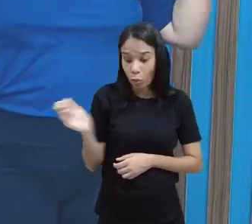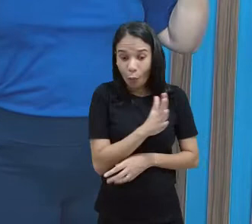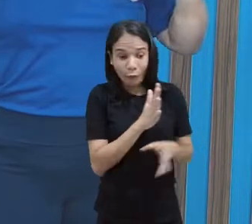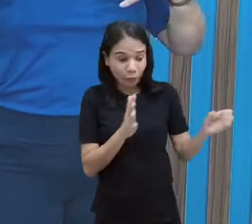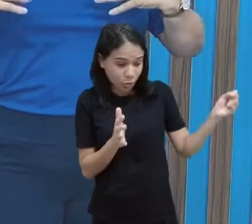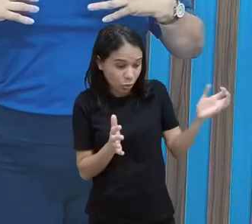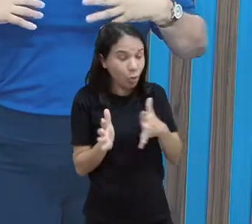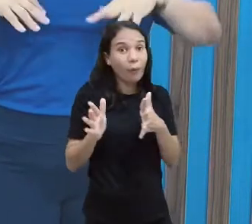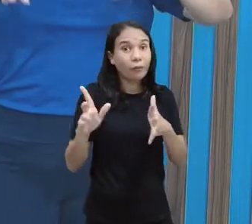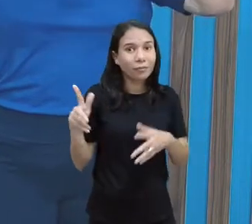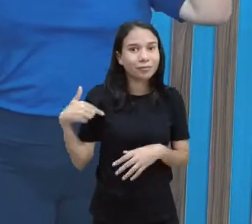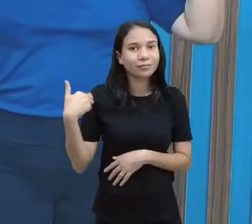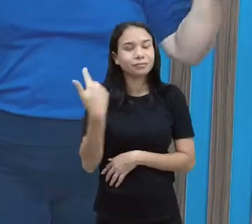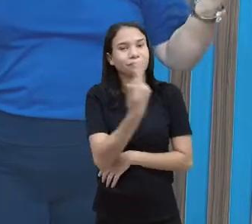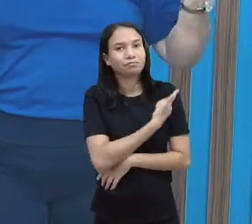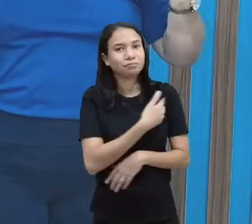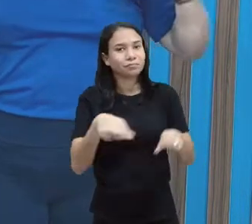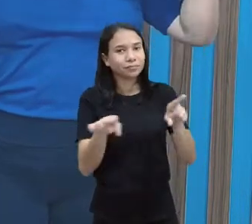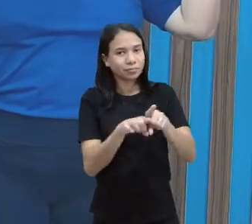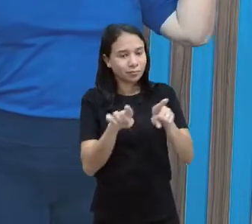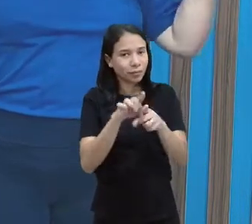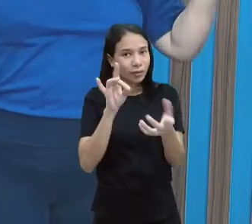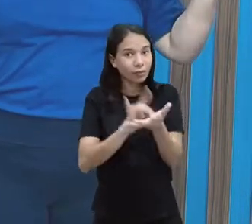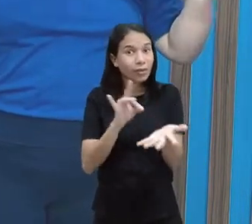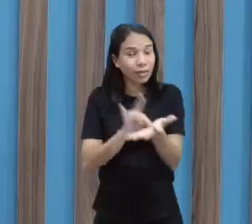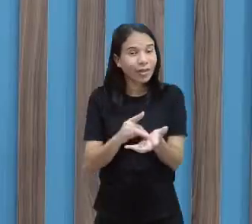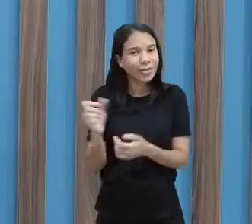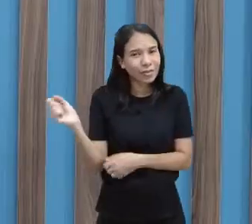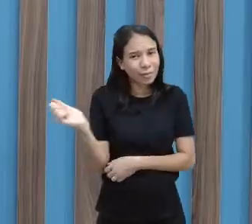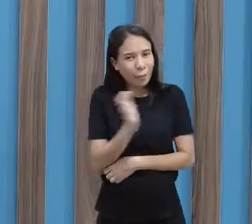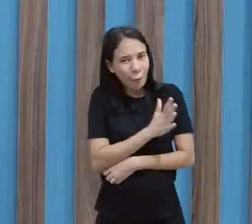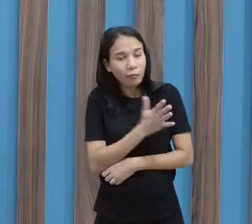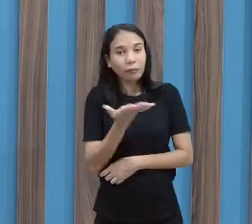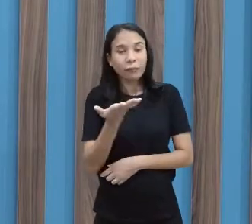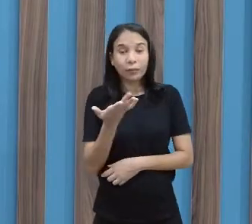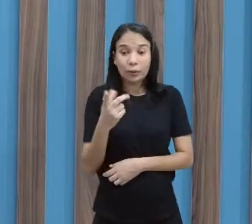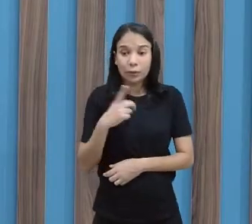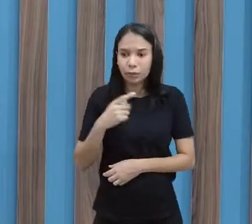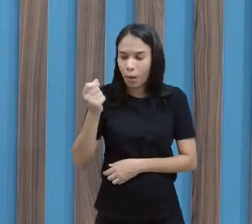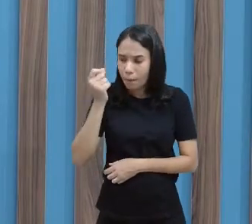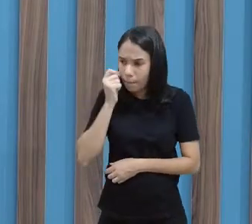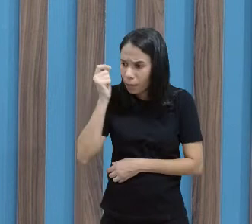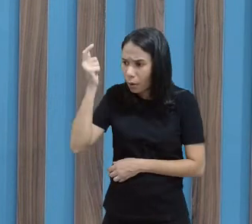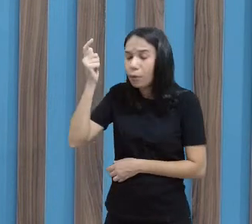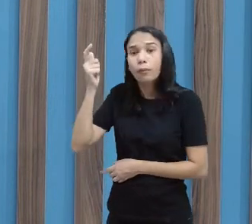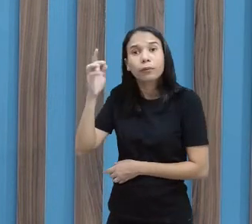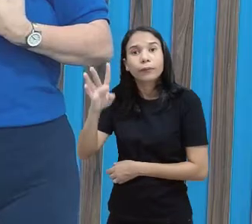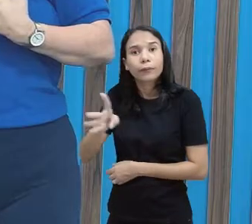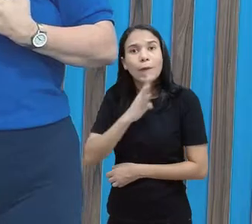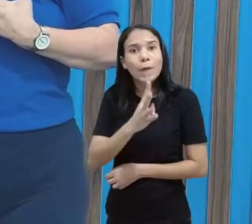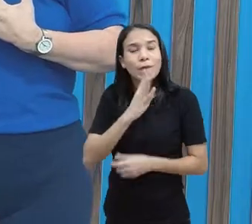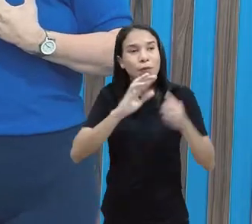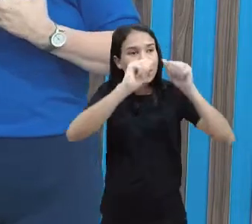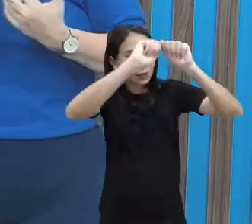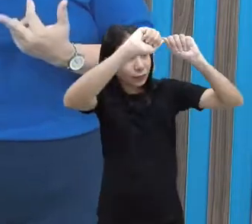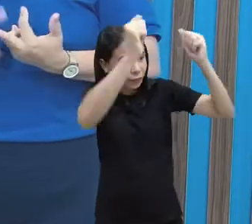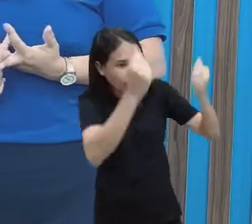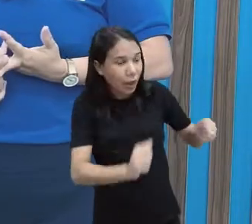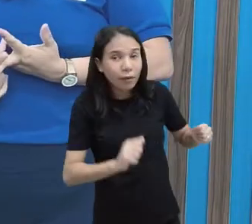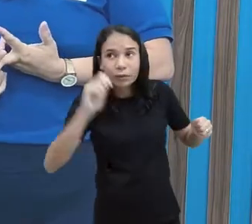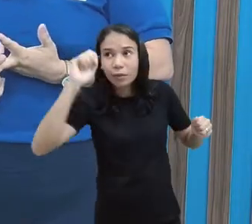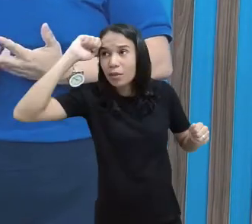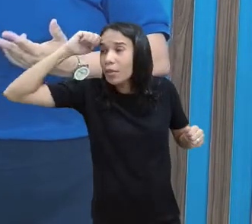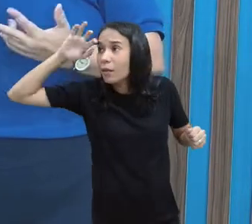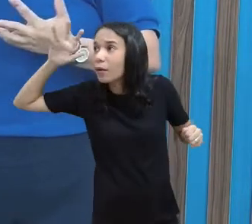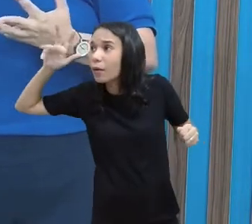para eles, né? Não eram novas de fato, mas para eles eram novas. Então, eles começaram a conhecer a arte que era feita na